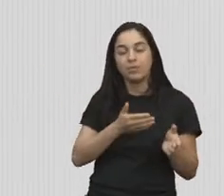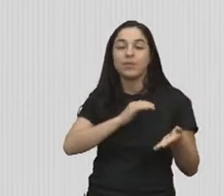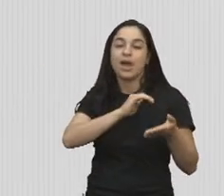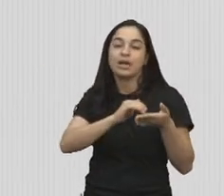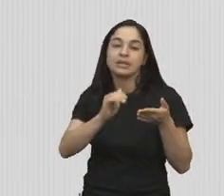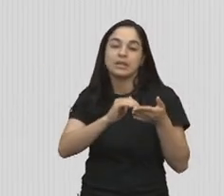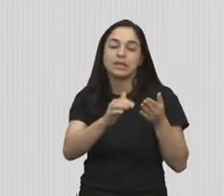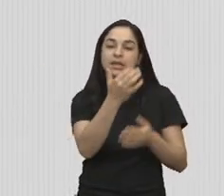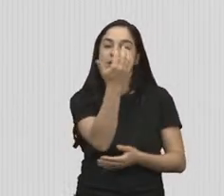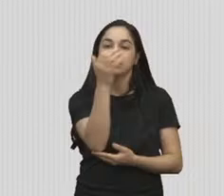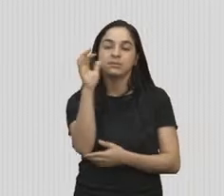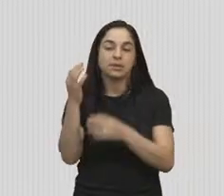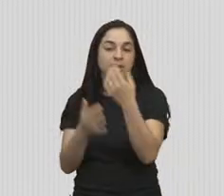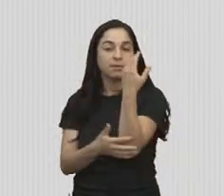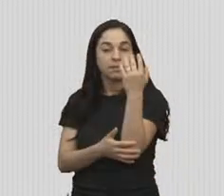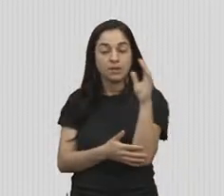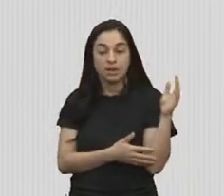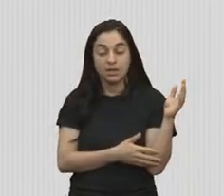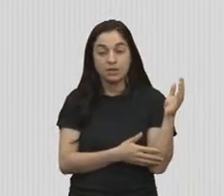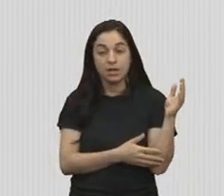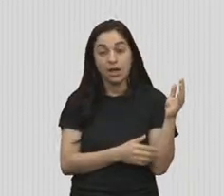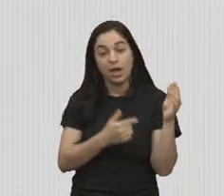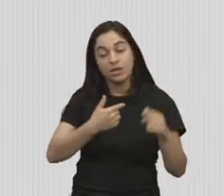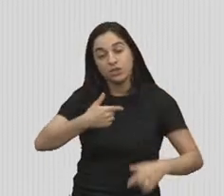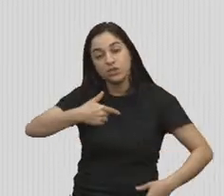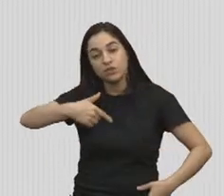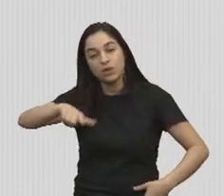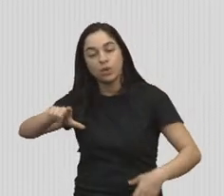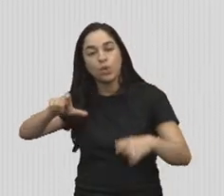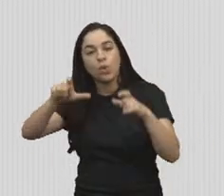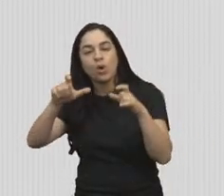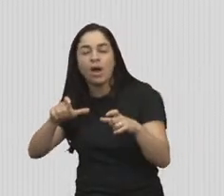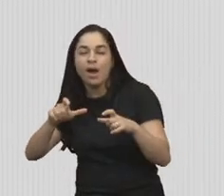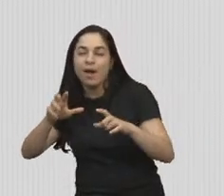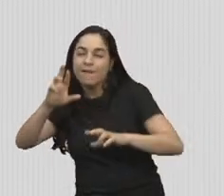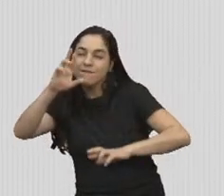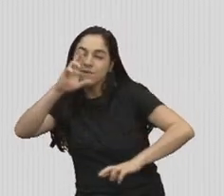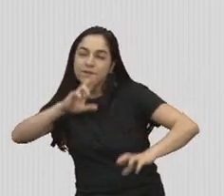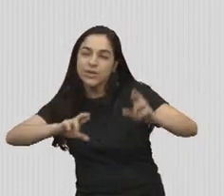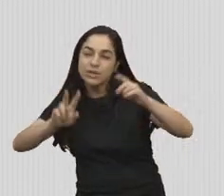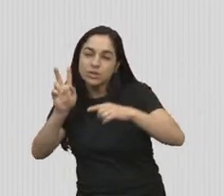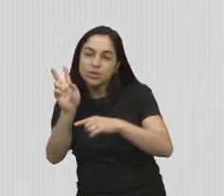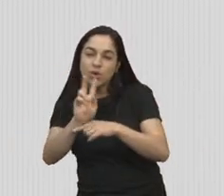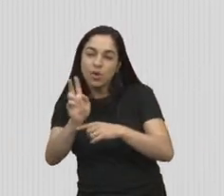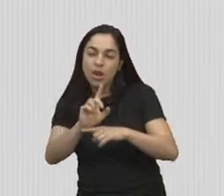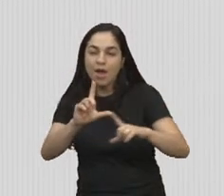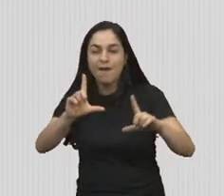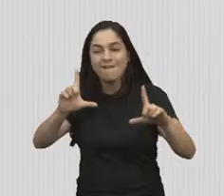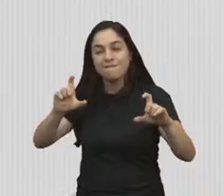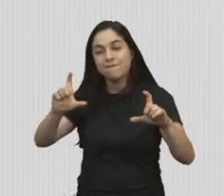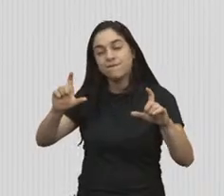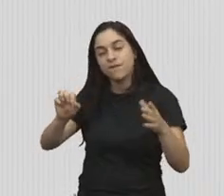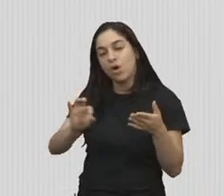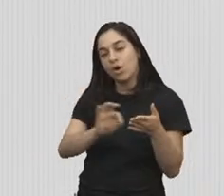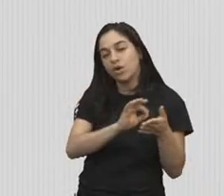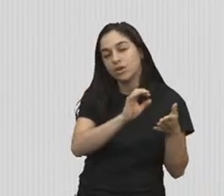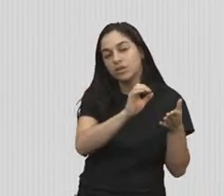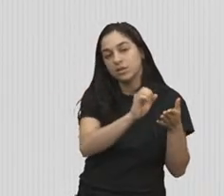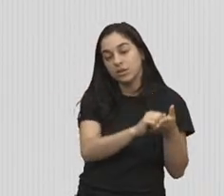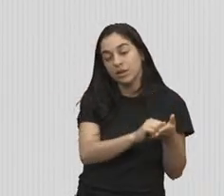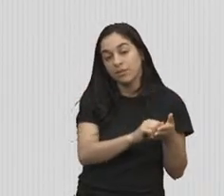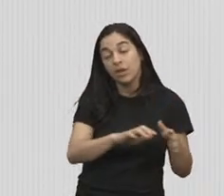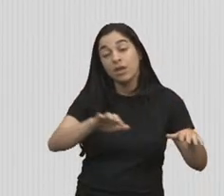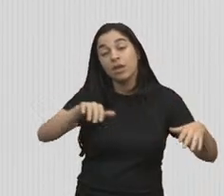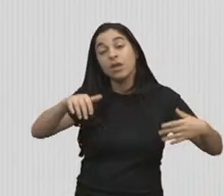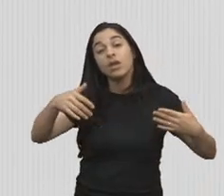Planejamento Urbano, nós vamos em loco, fazemos a vistoria, registramos com foto e só no momento que a